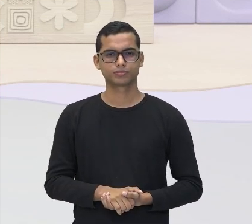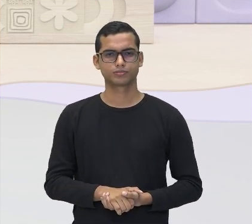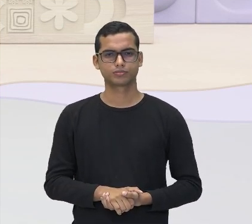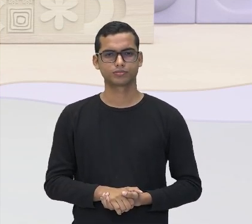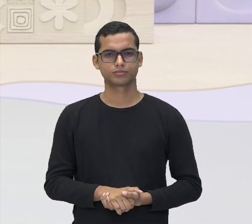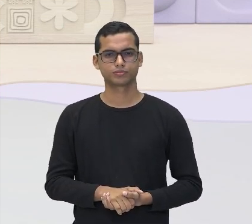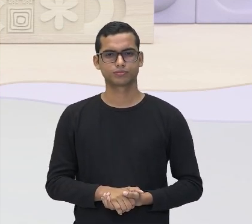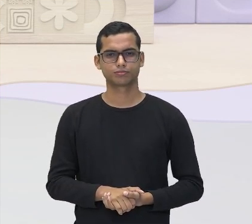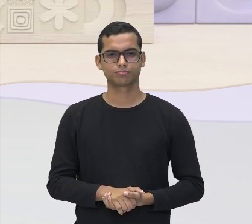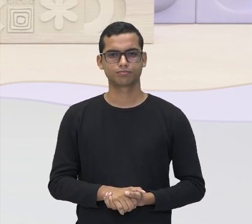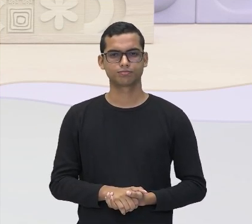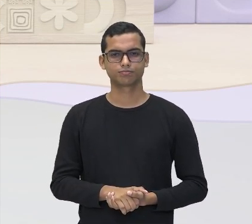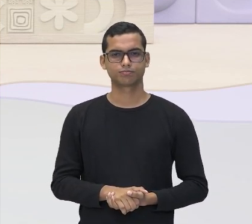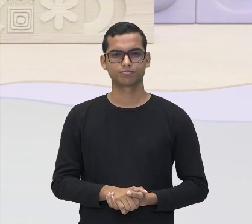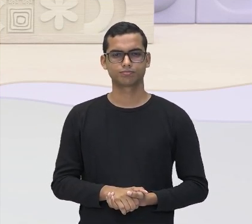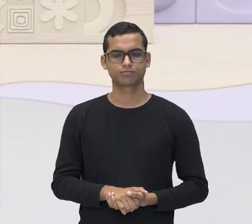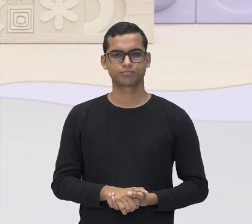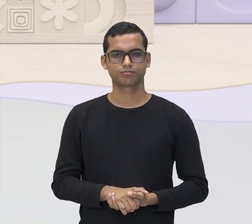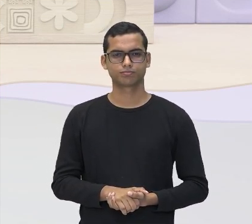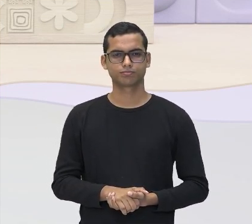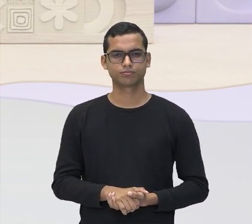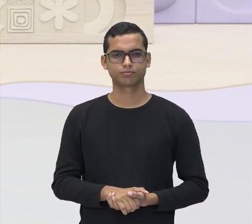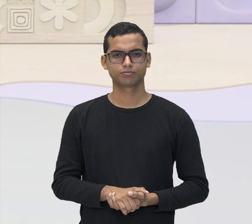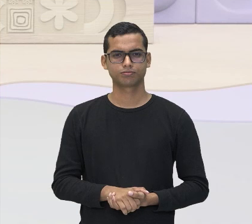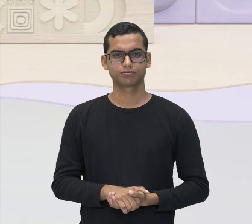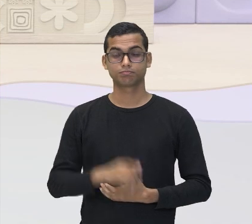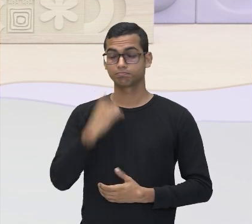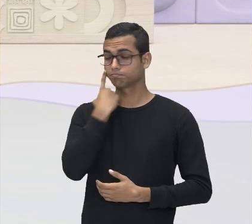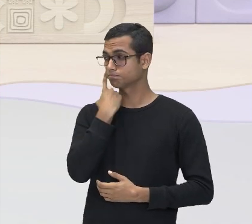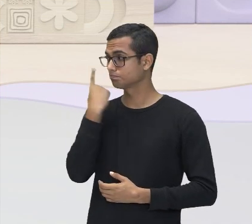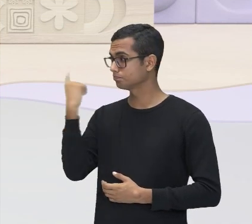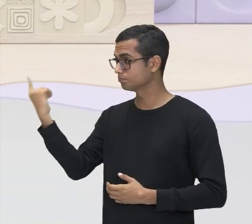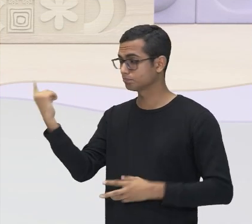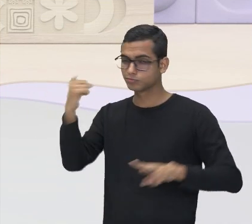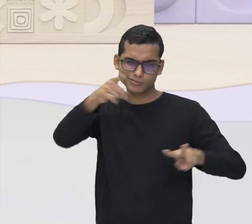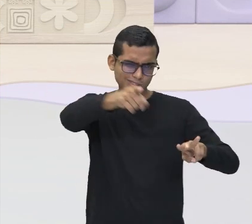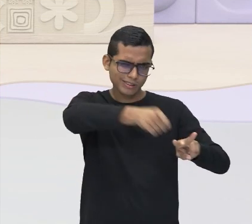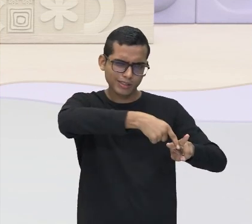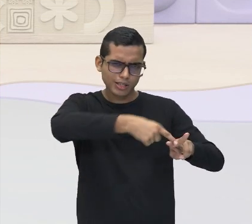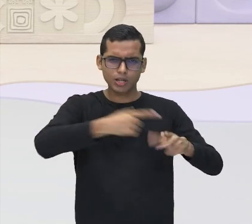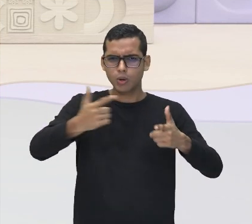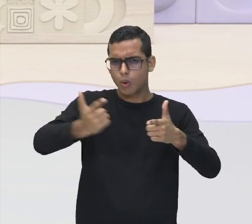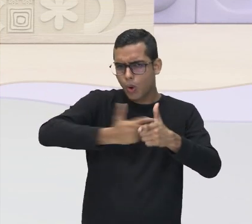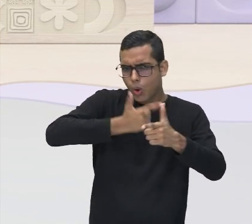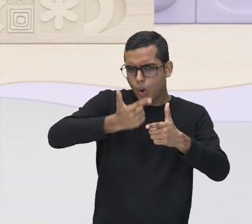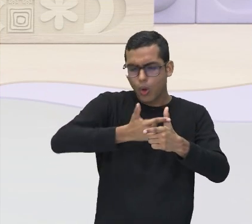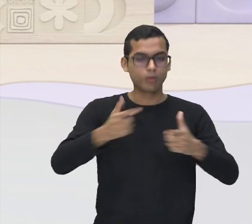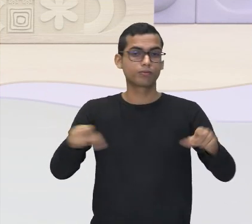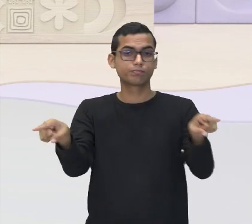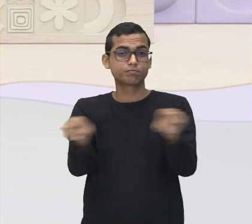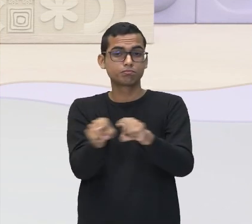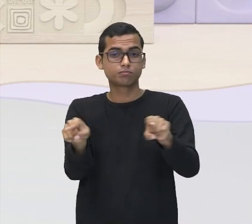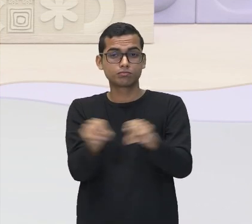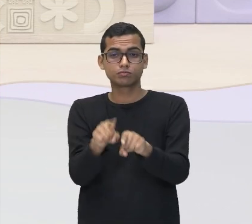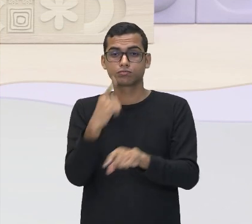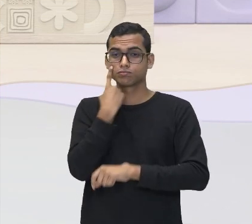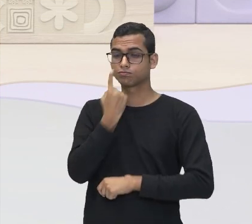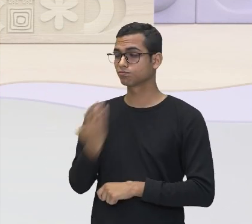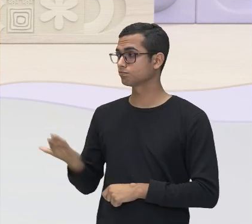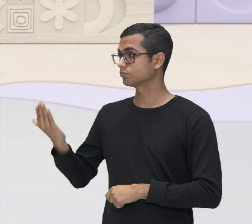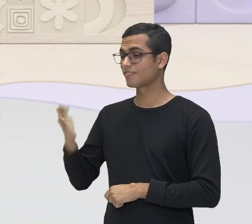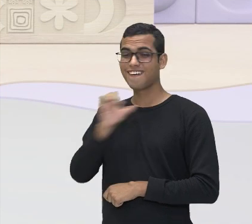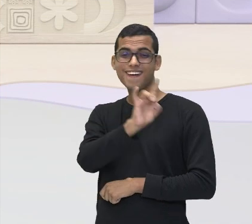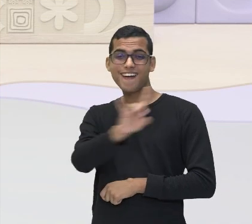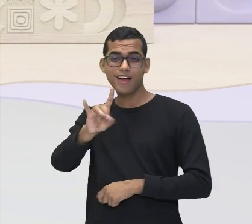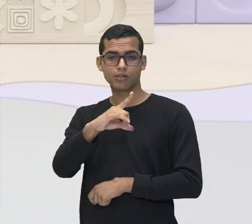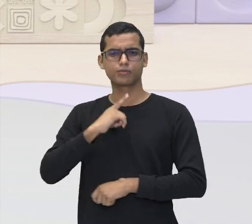nossas sandálias, né, que estão aí na tela, cada verdade cabe a cada um, mas cada